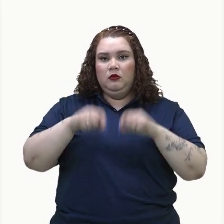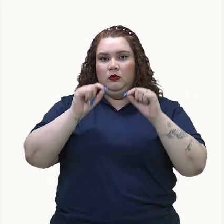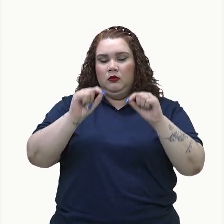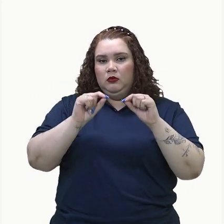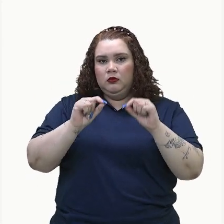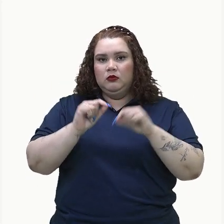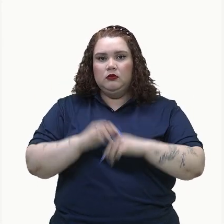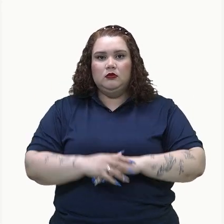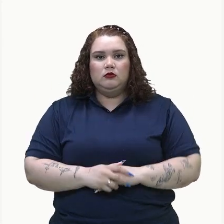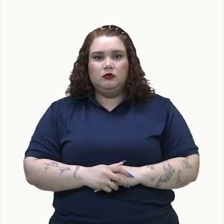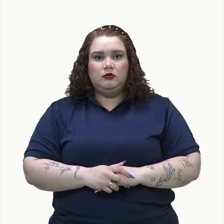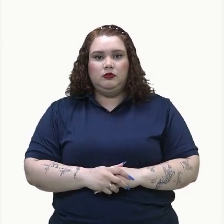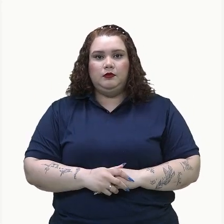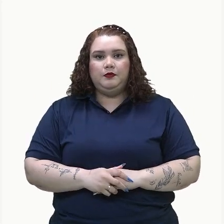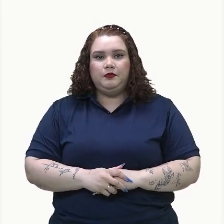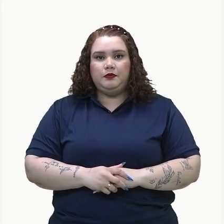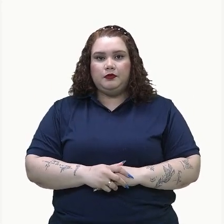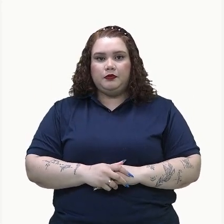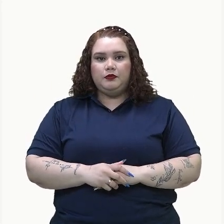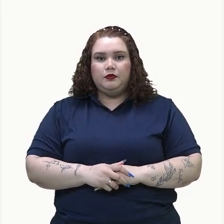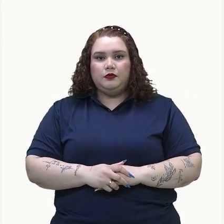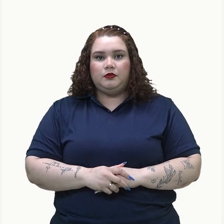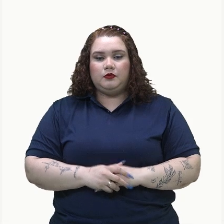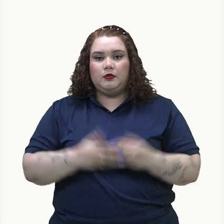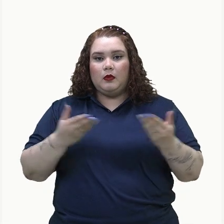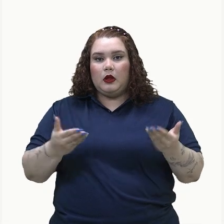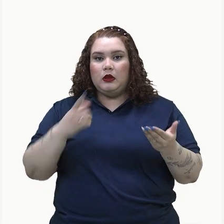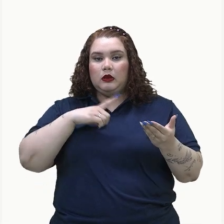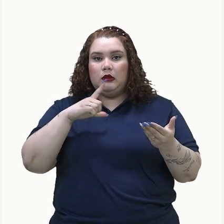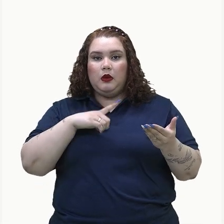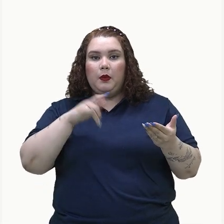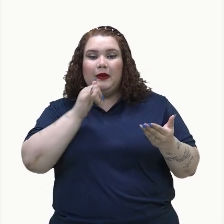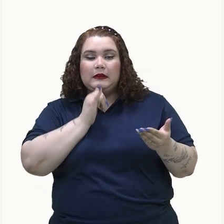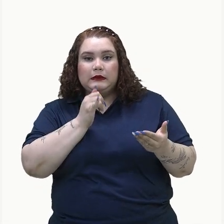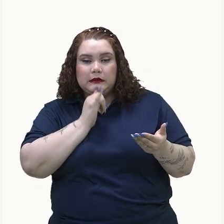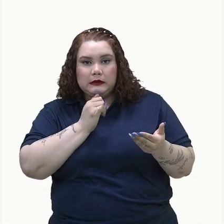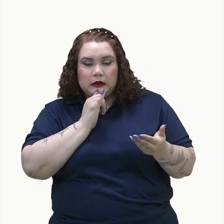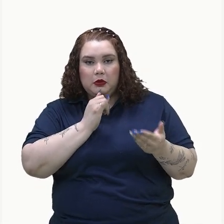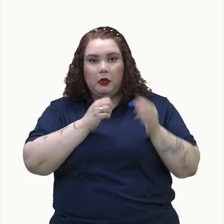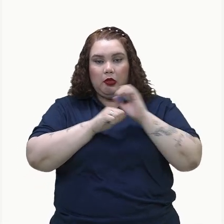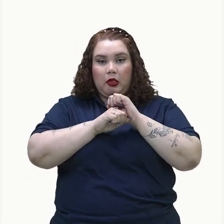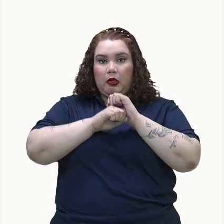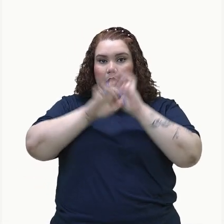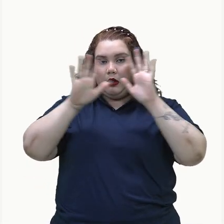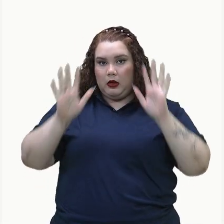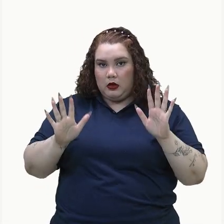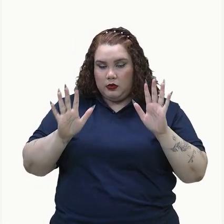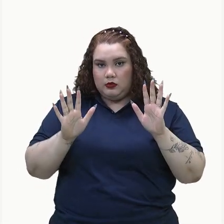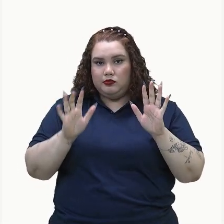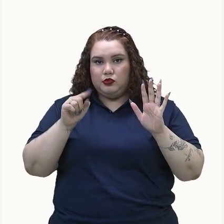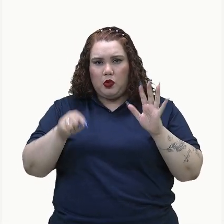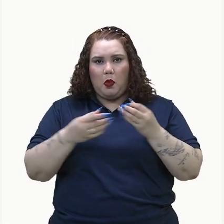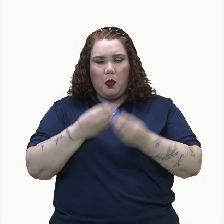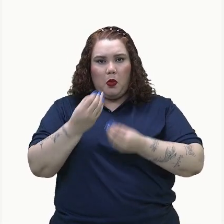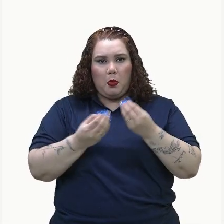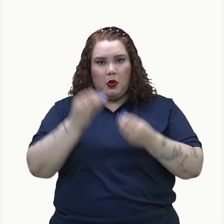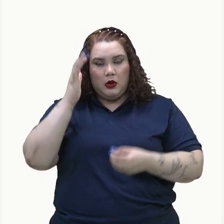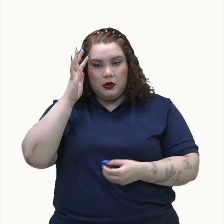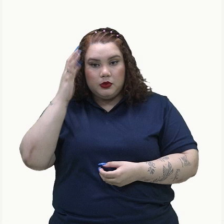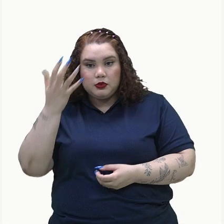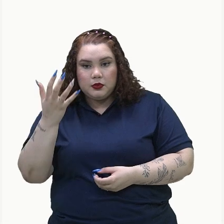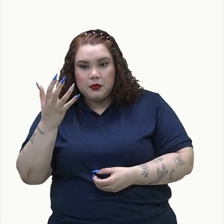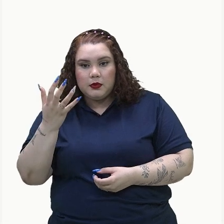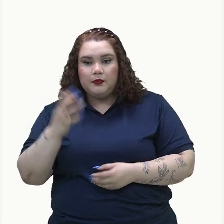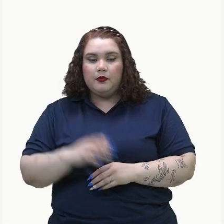então, ter aí um exemplo, né, dessa situação, eu